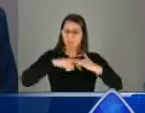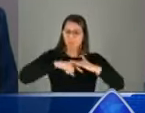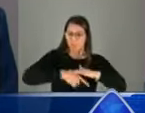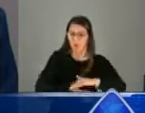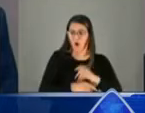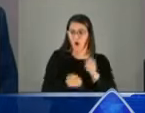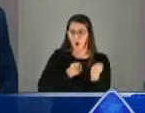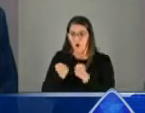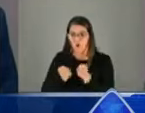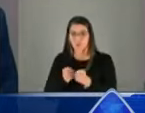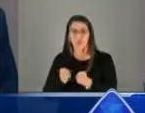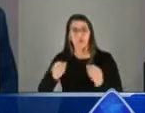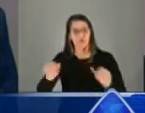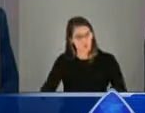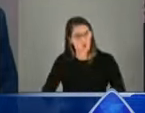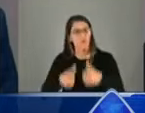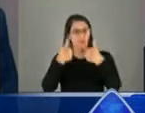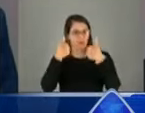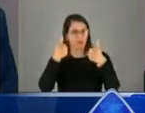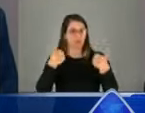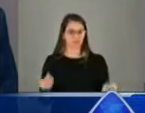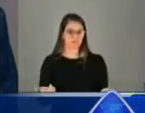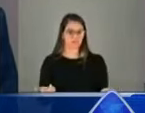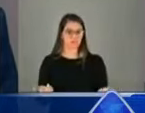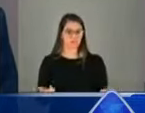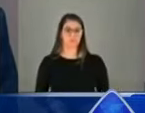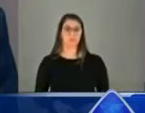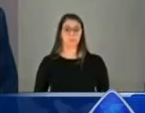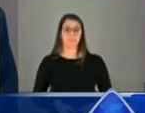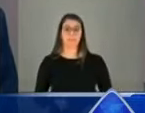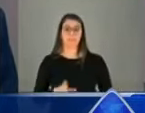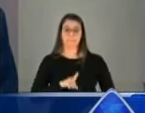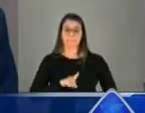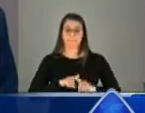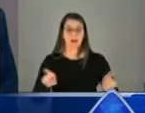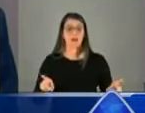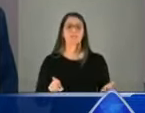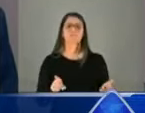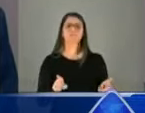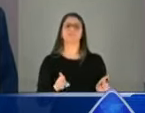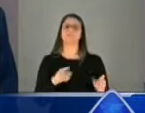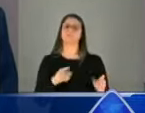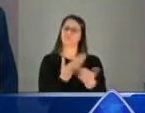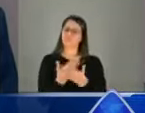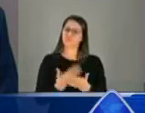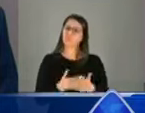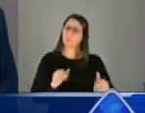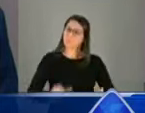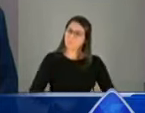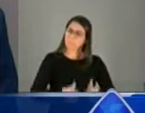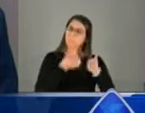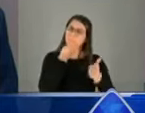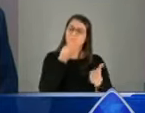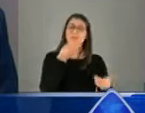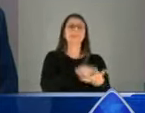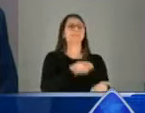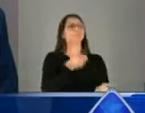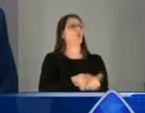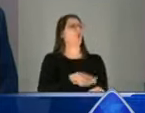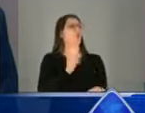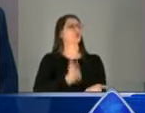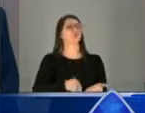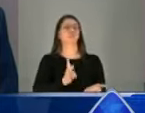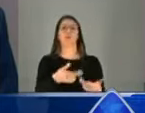falou sobre o tratamento precoce, disse que é uma discussão estúpida,